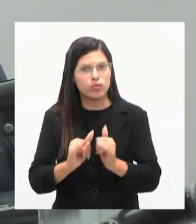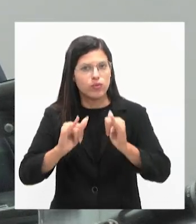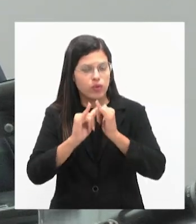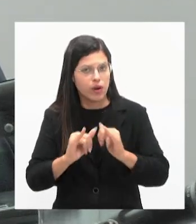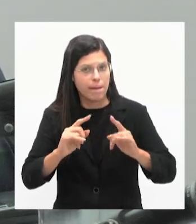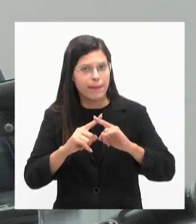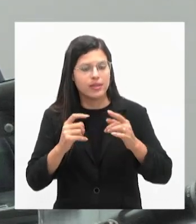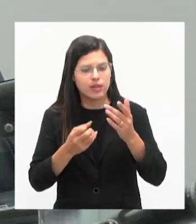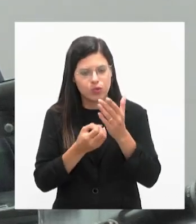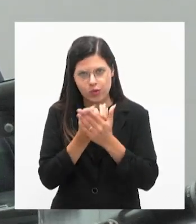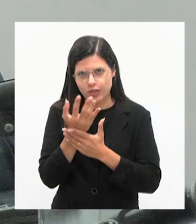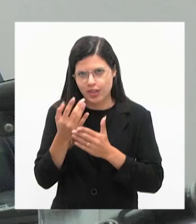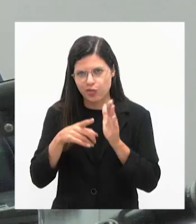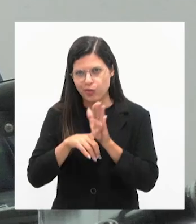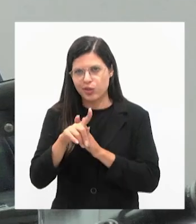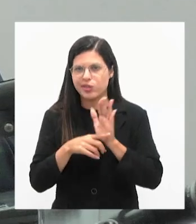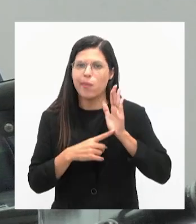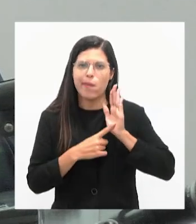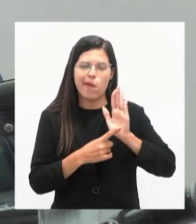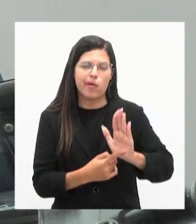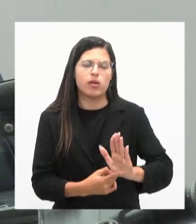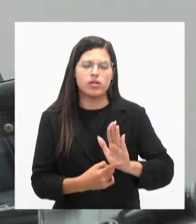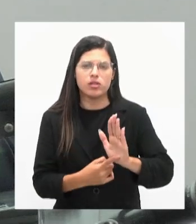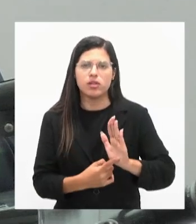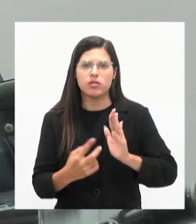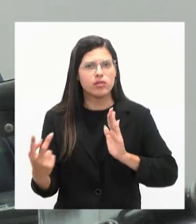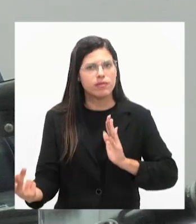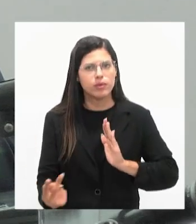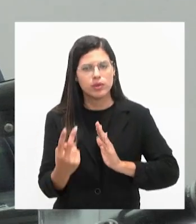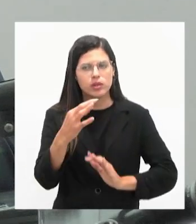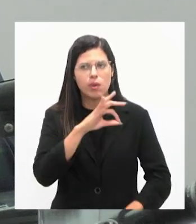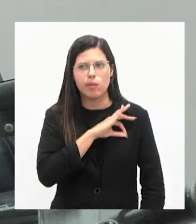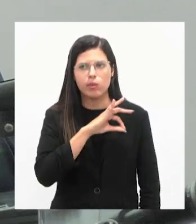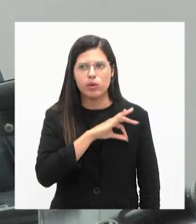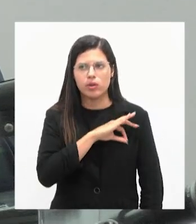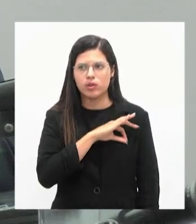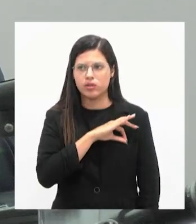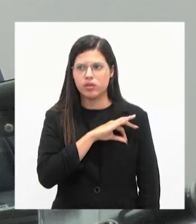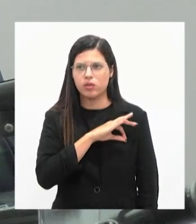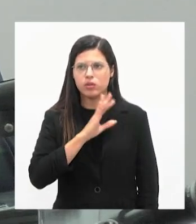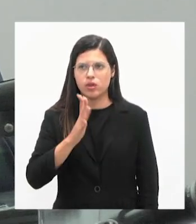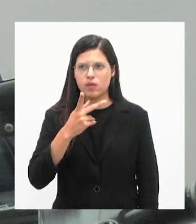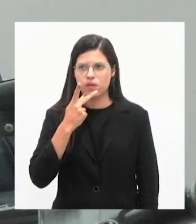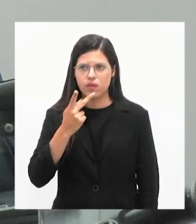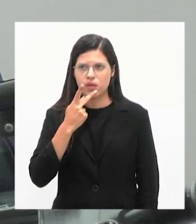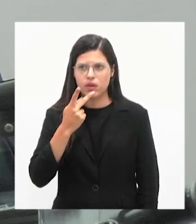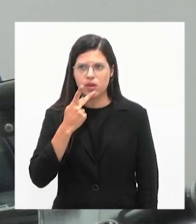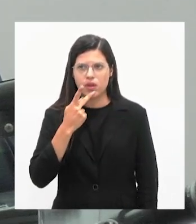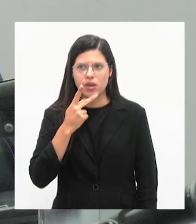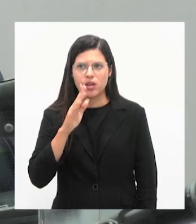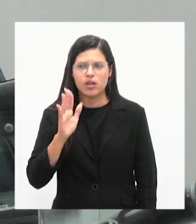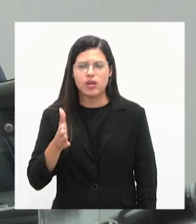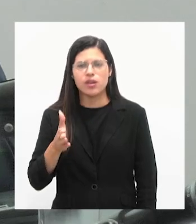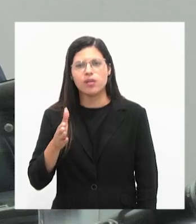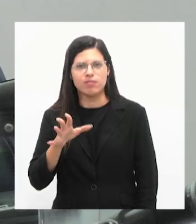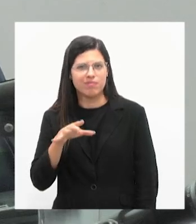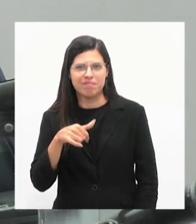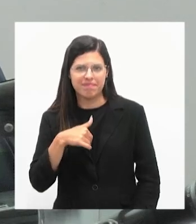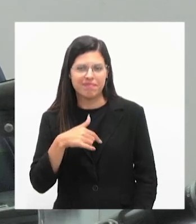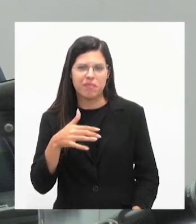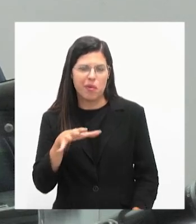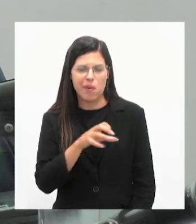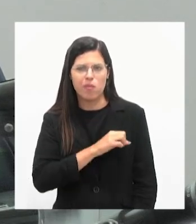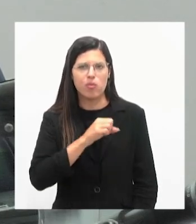mostram isso. Então, fica aqui o nosso reconhecimento à polícia. Eu sou suspeito, já falei aqui, já fiz a minha declaração de amor aqui ao Coronel Luciano. É um